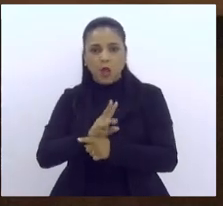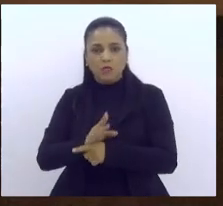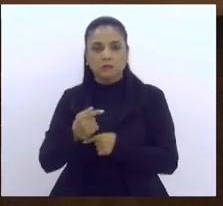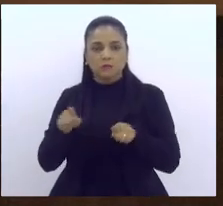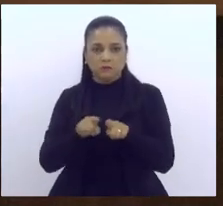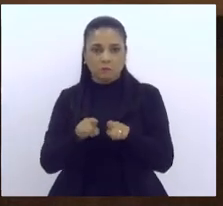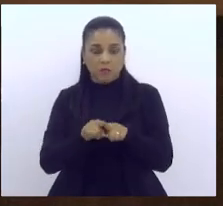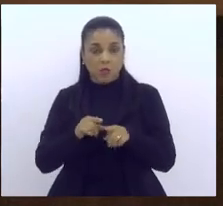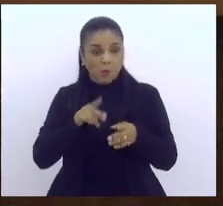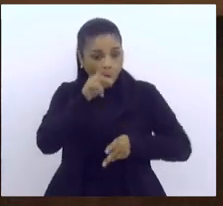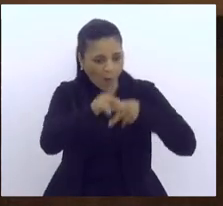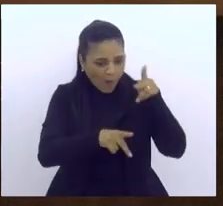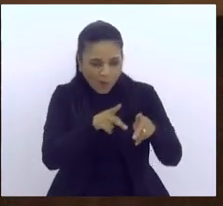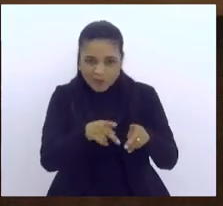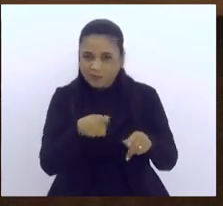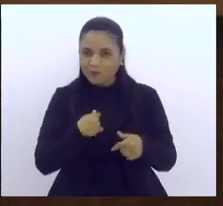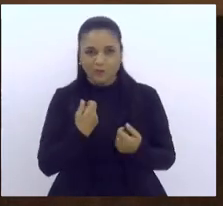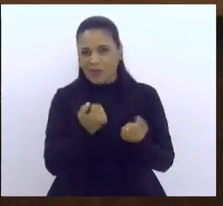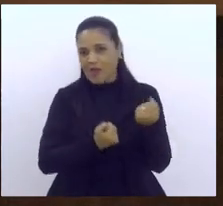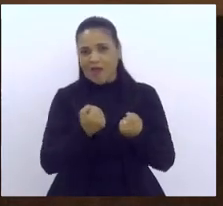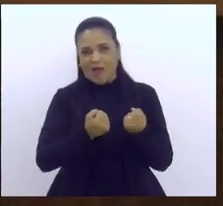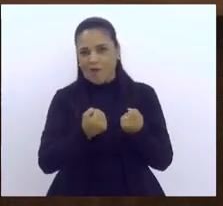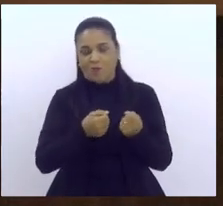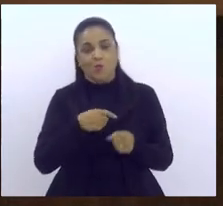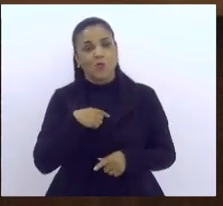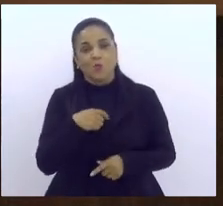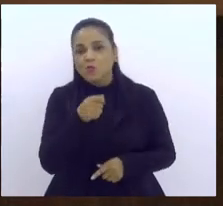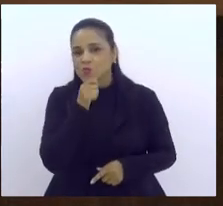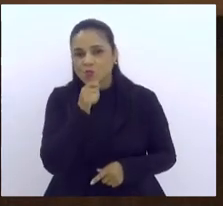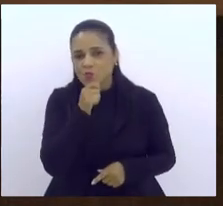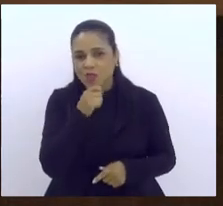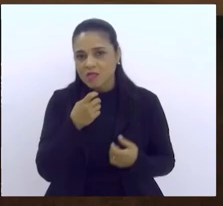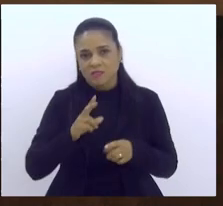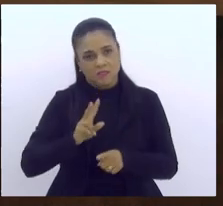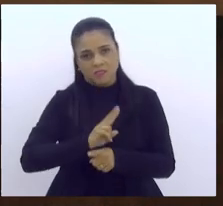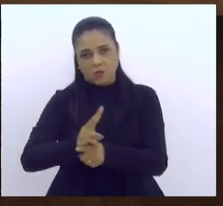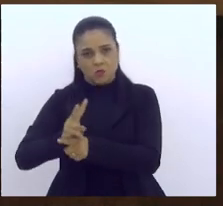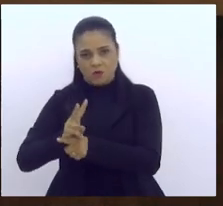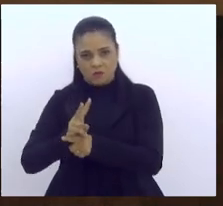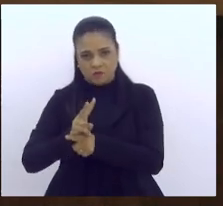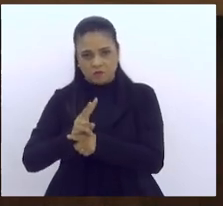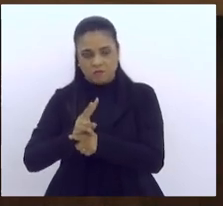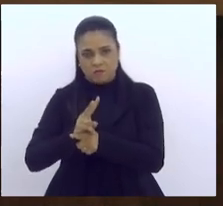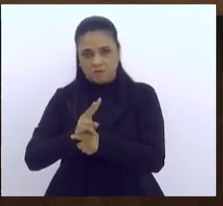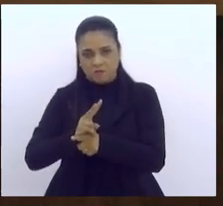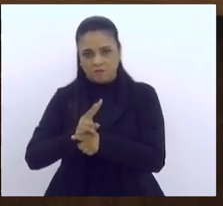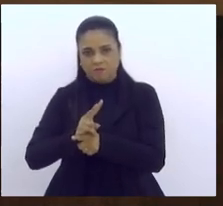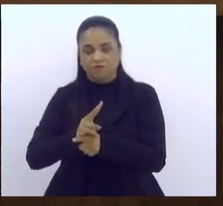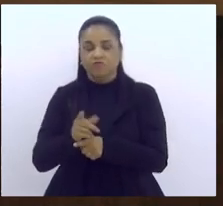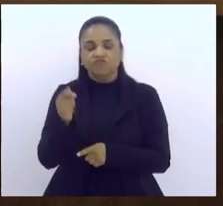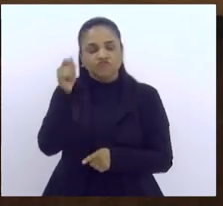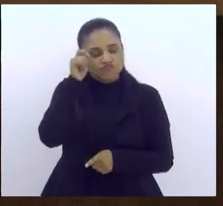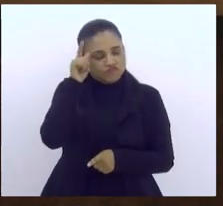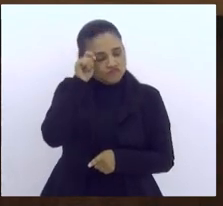do Rio de Janeiro não tem carro blindado e não tem segurança. E todos os dias sofre com a falta de segurança no estado do Rio de